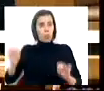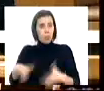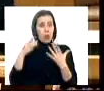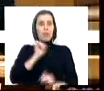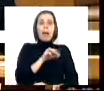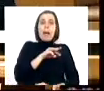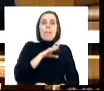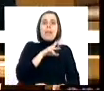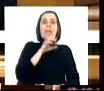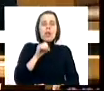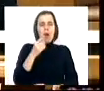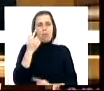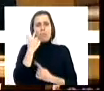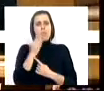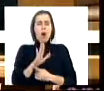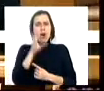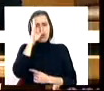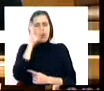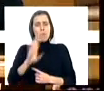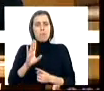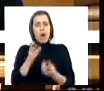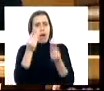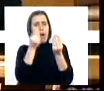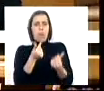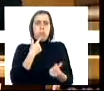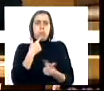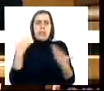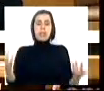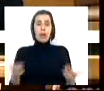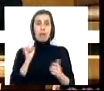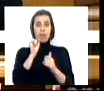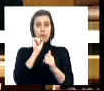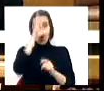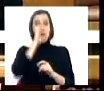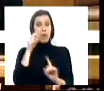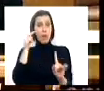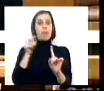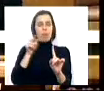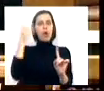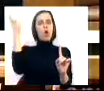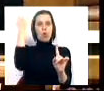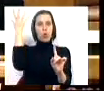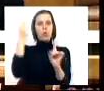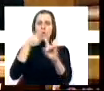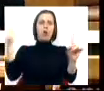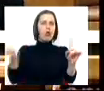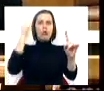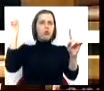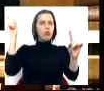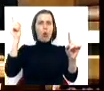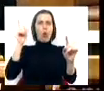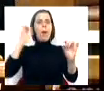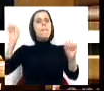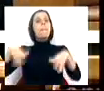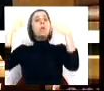prioridade, revela tudo o que tem para revelar, que na sua perspectiva a cultura não é